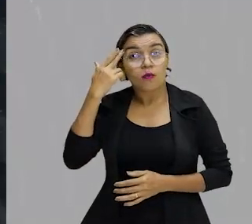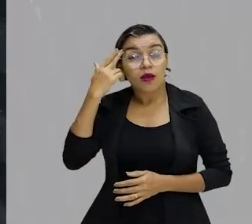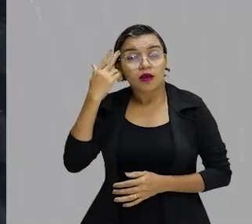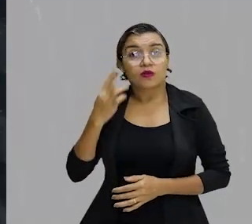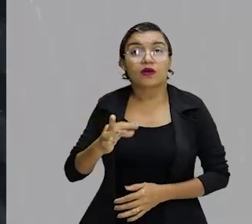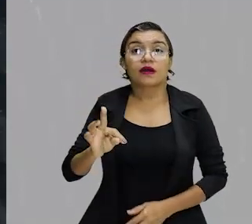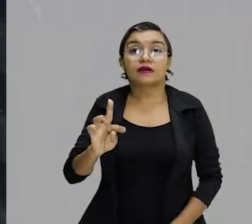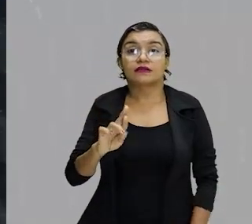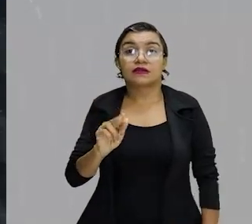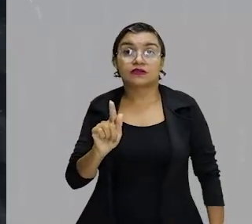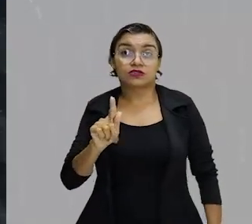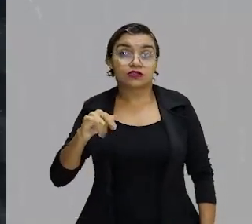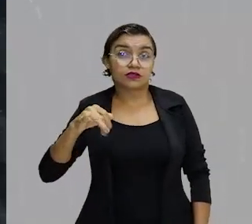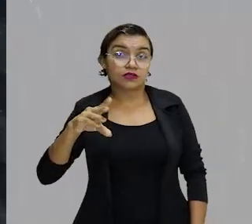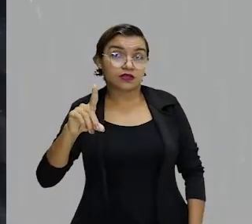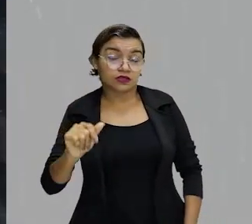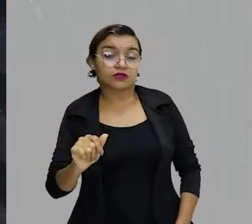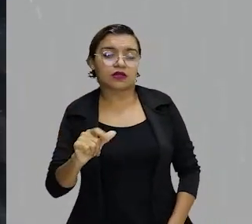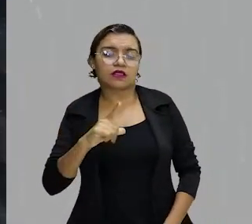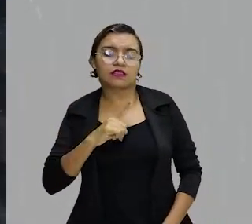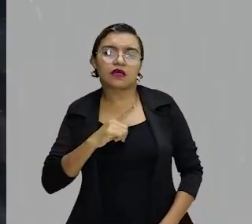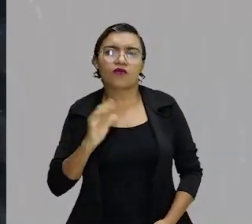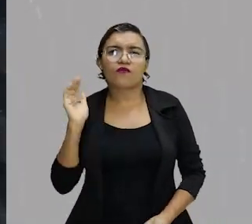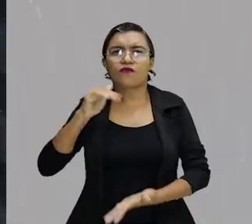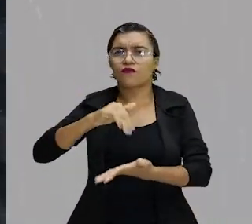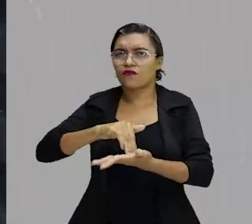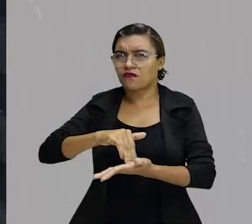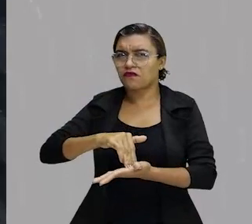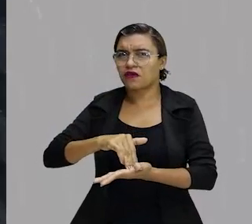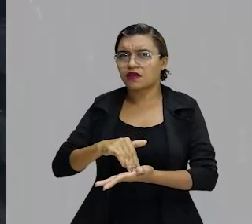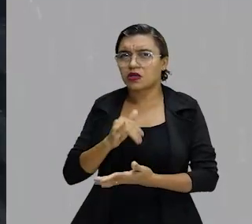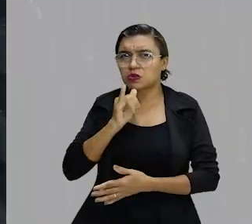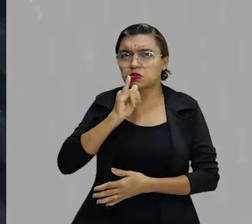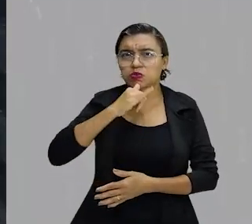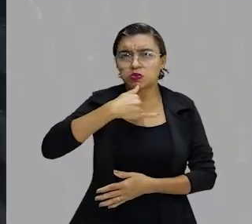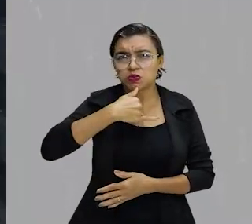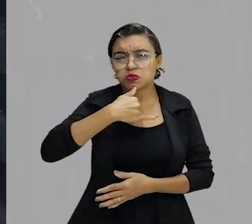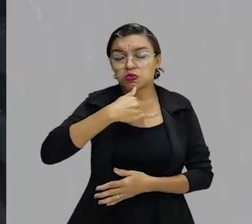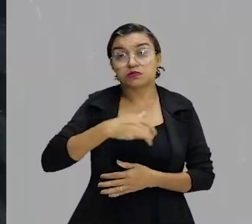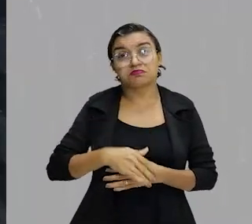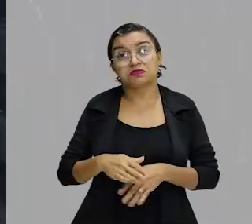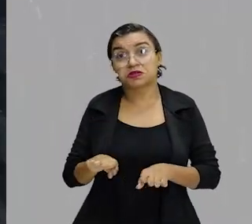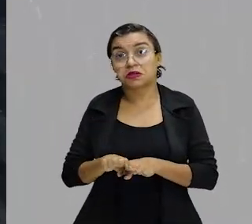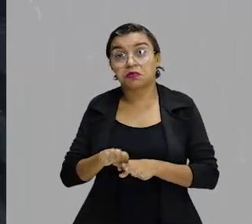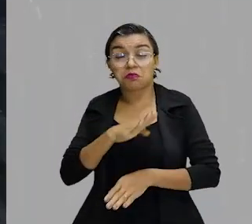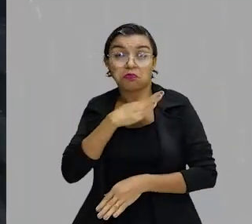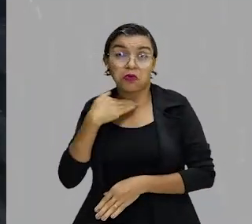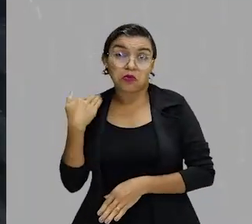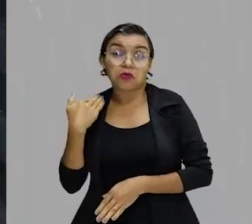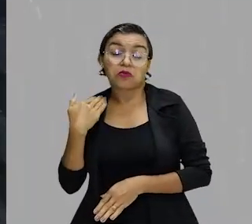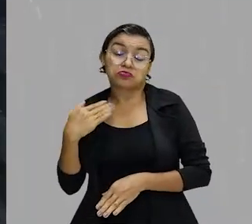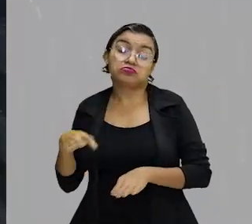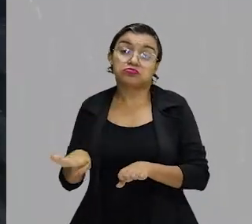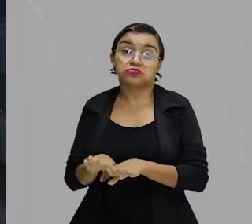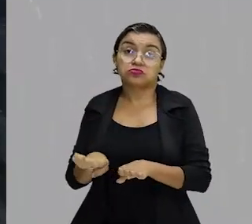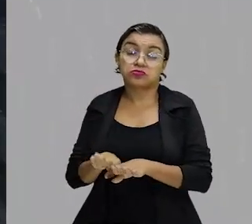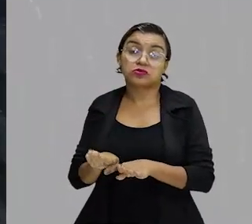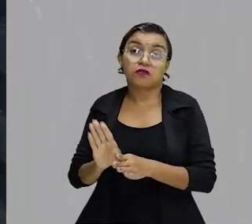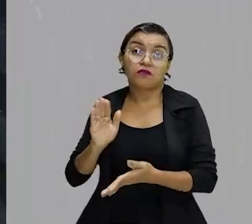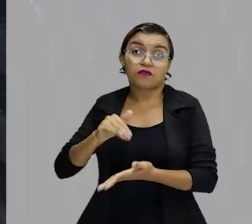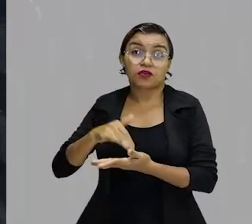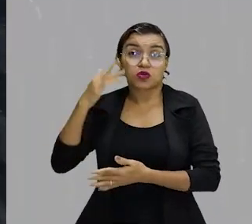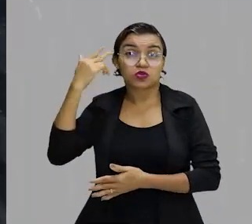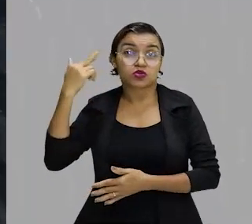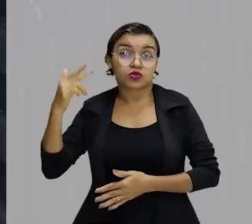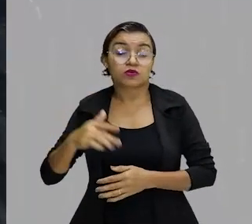um final triste, então foge daquela concepção do final feliz, e você pode ter morte no final daquela história.